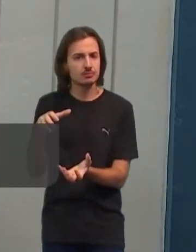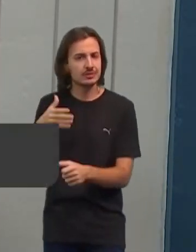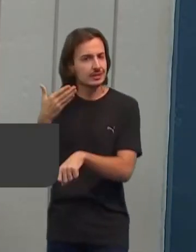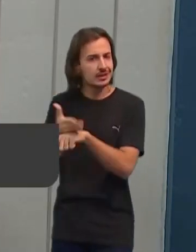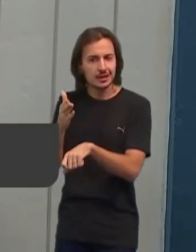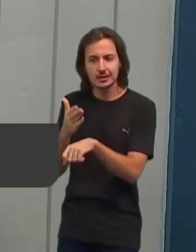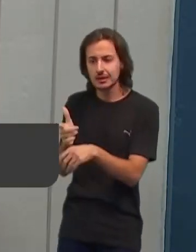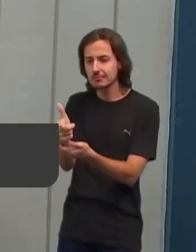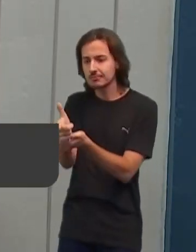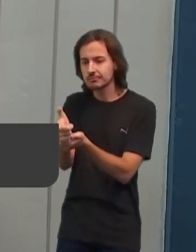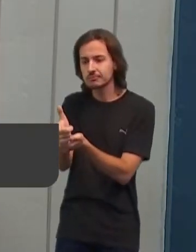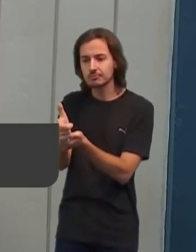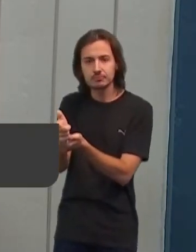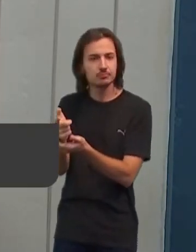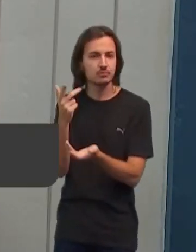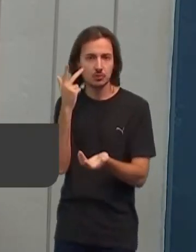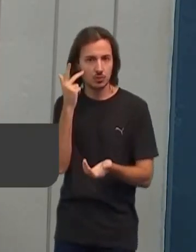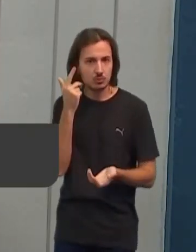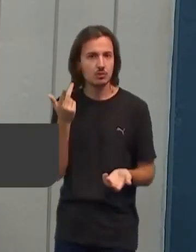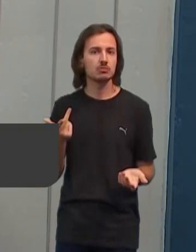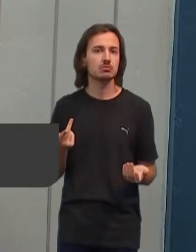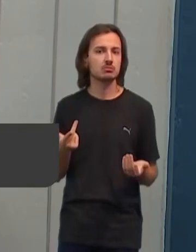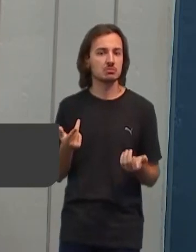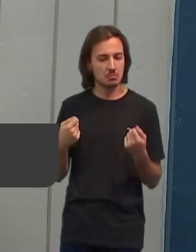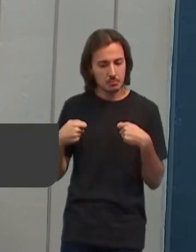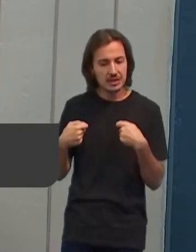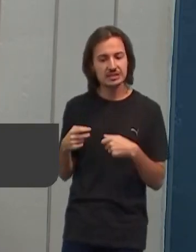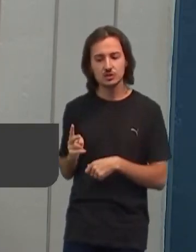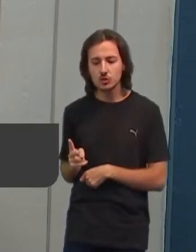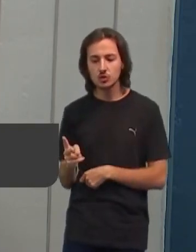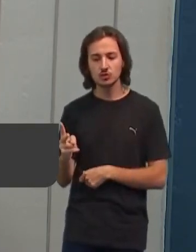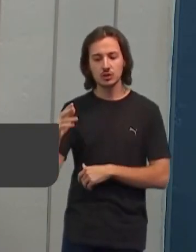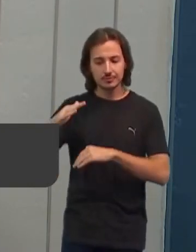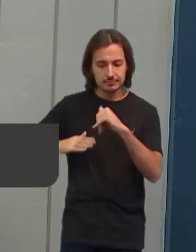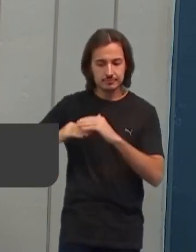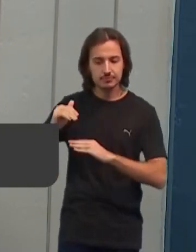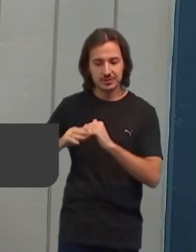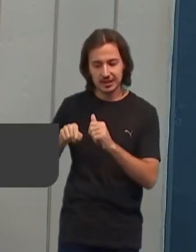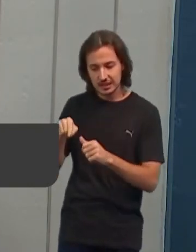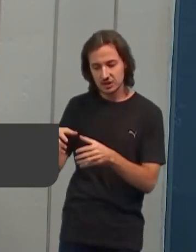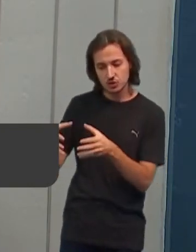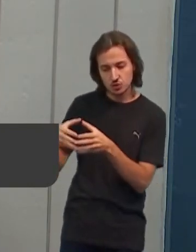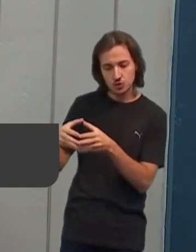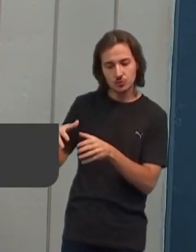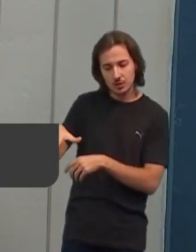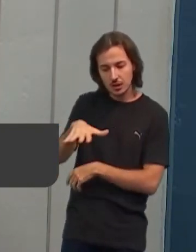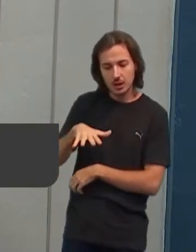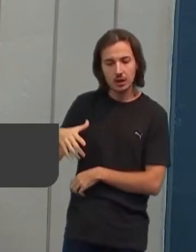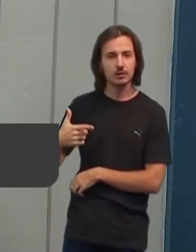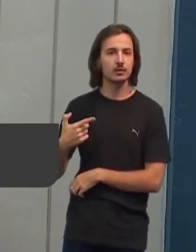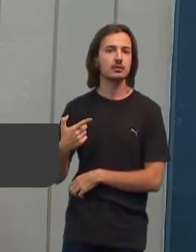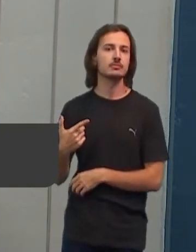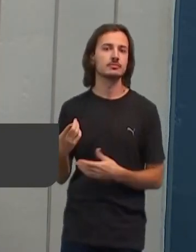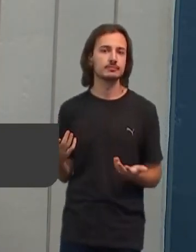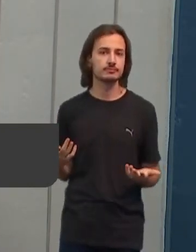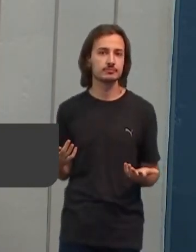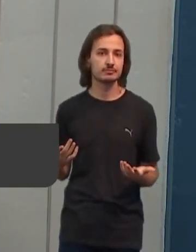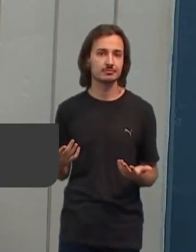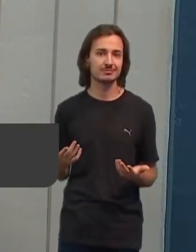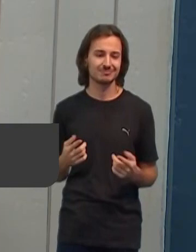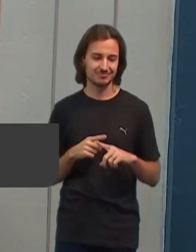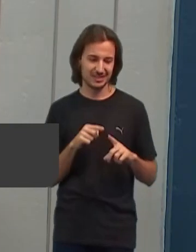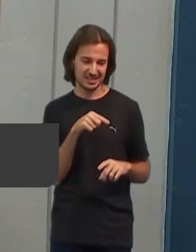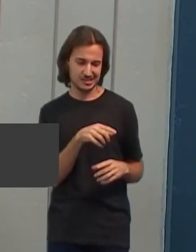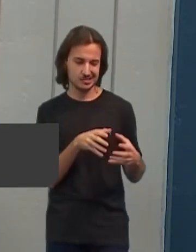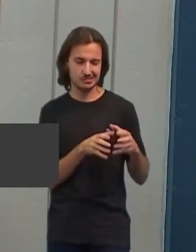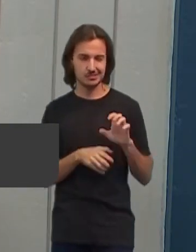precisando dessa continuidade desses profissionais no nosso meio. E eles conseguem destruir